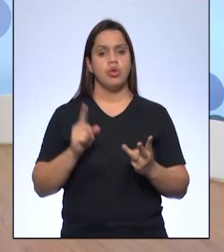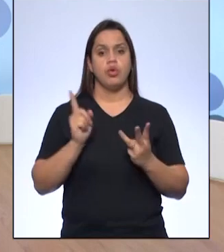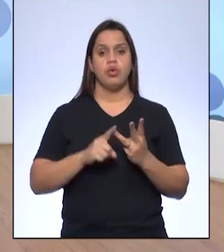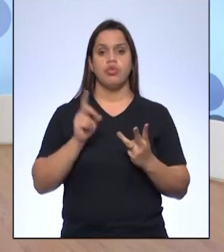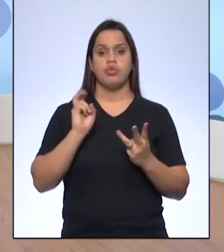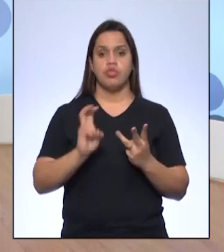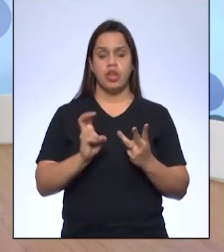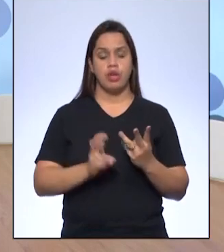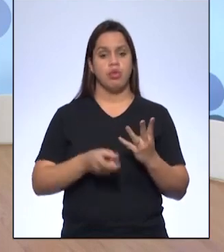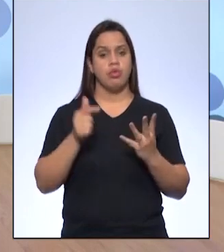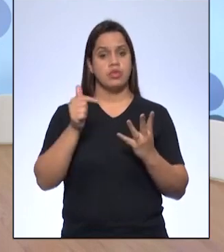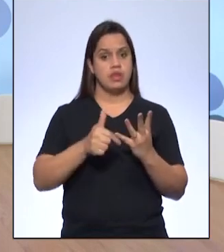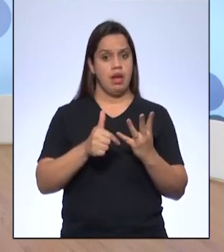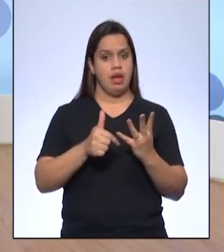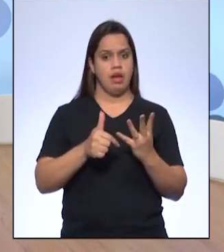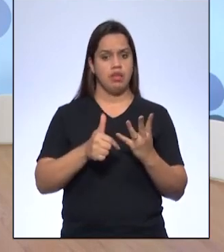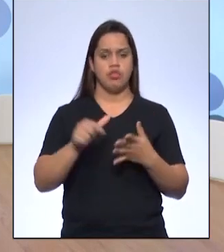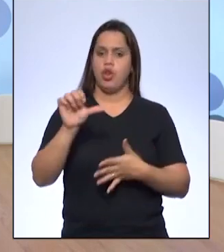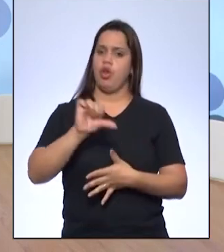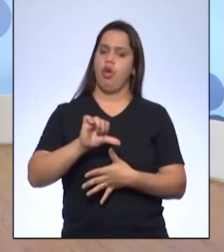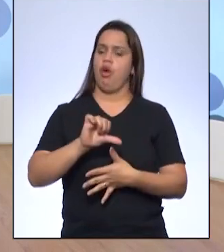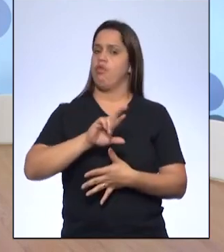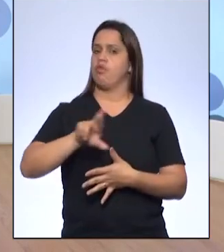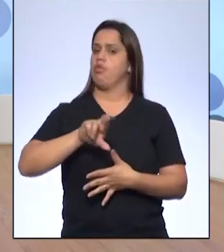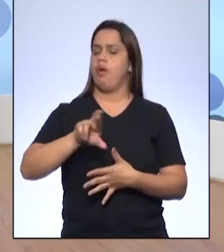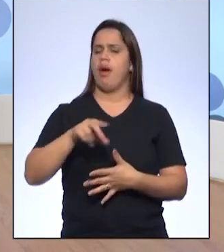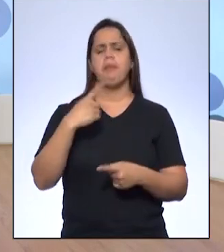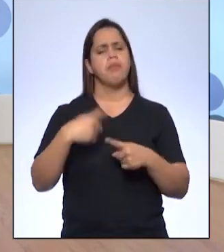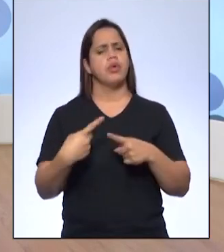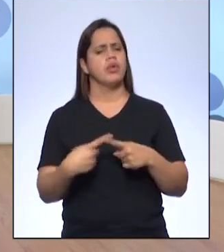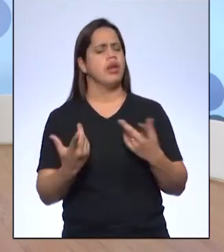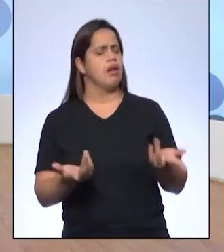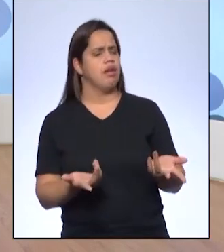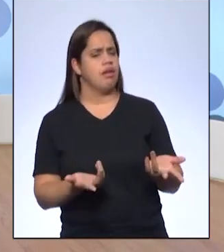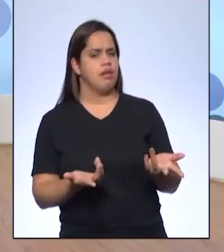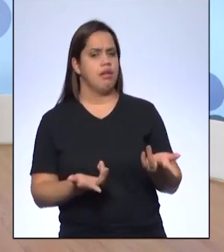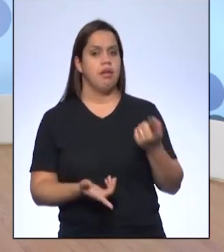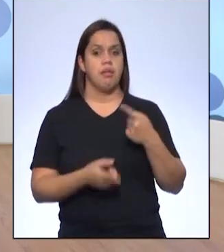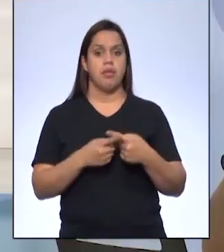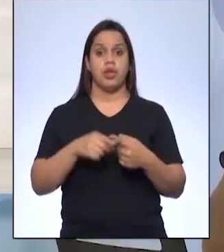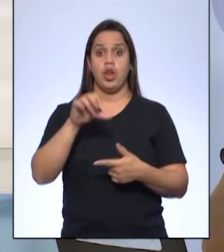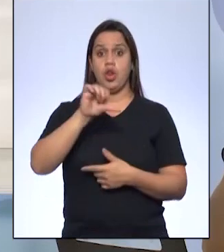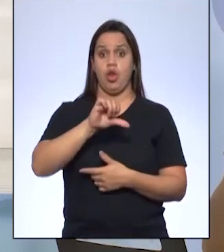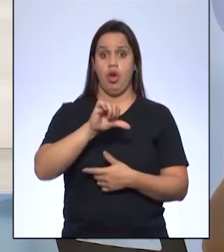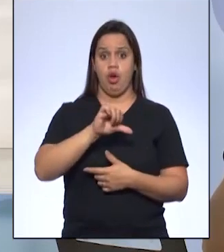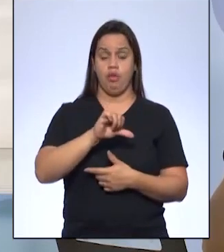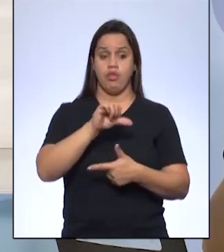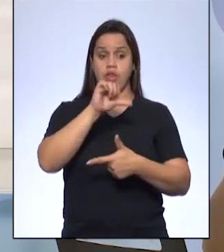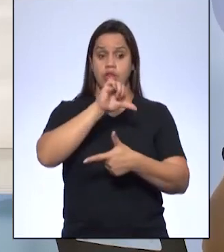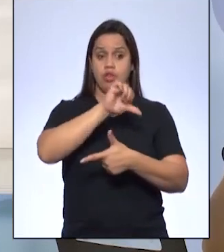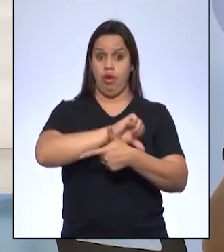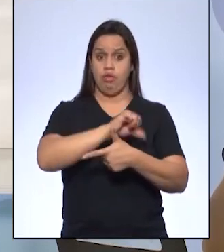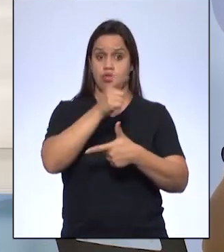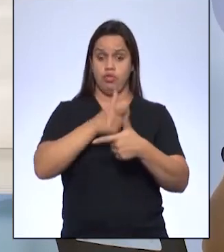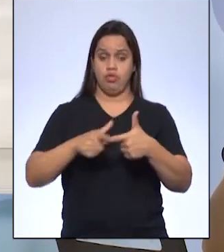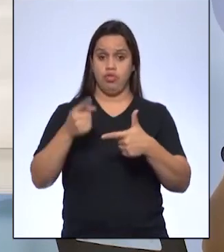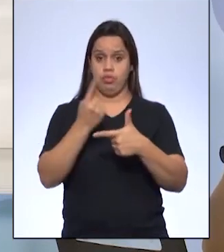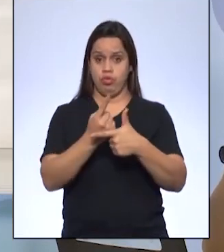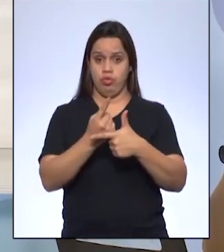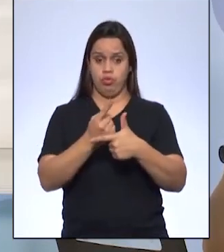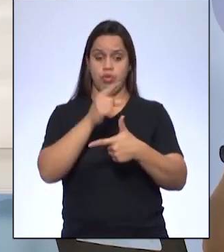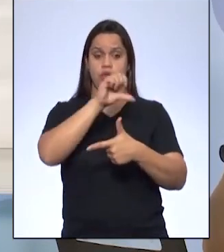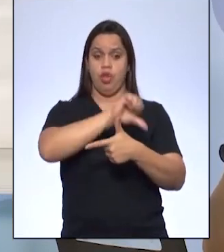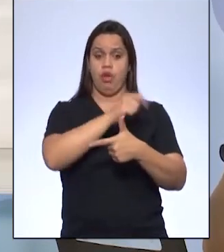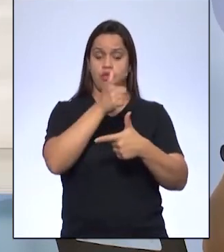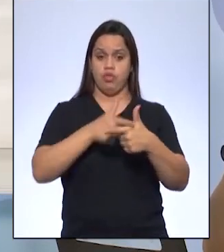7. 7. 9 não é, né? Por quê? 9 não é porque ele é divisível por 1, por